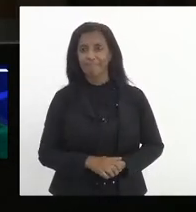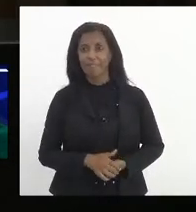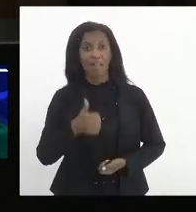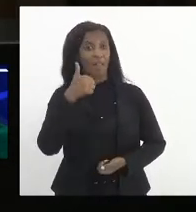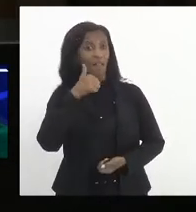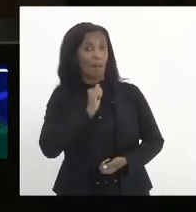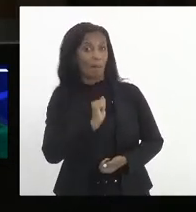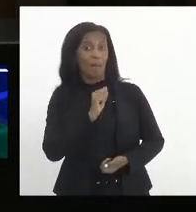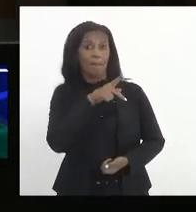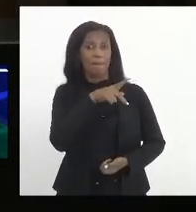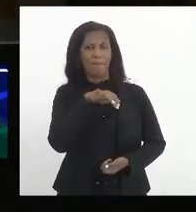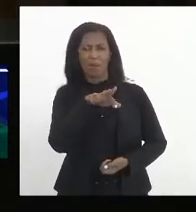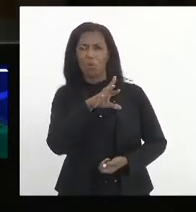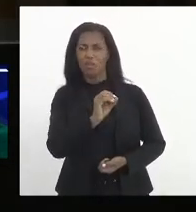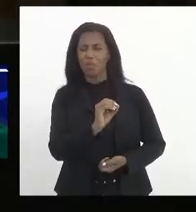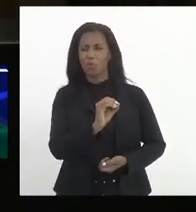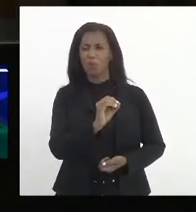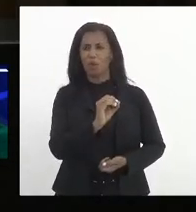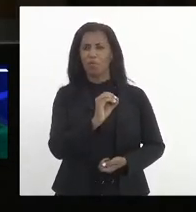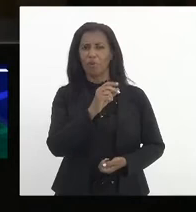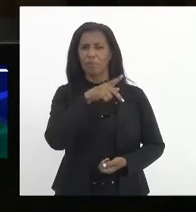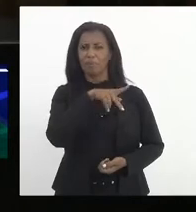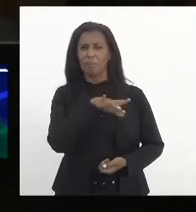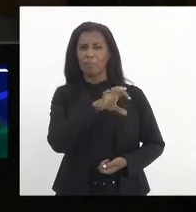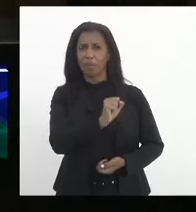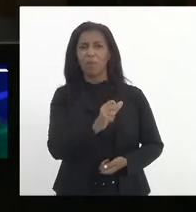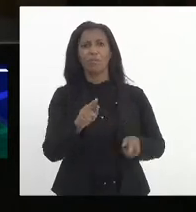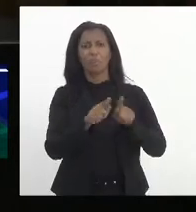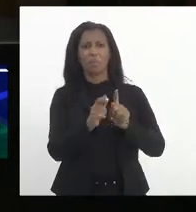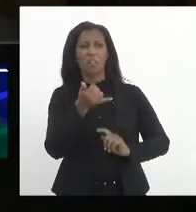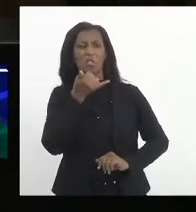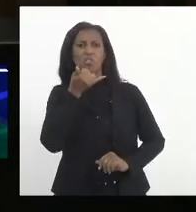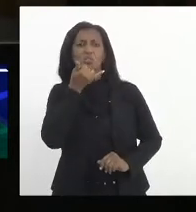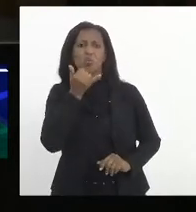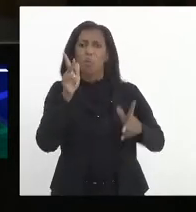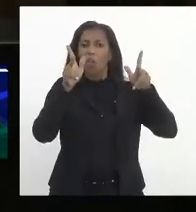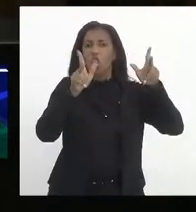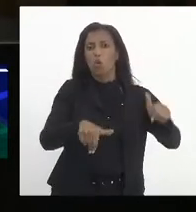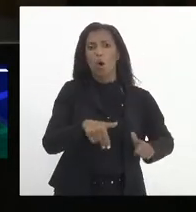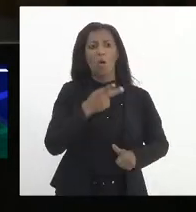amanhã o pedófilo foi usar essa mesma desculpa